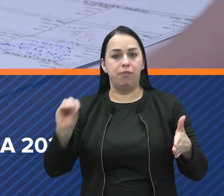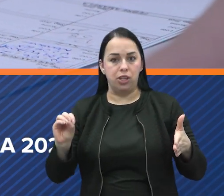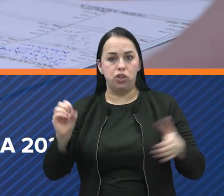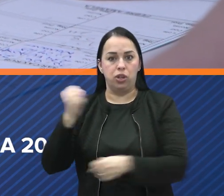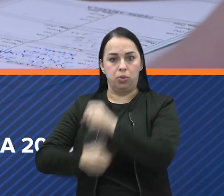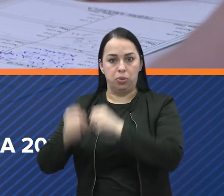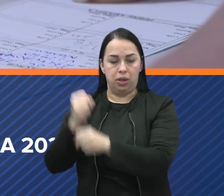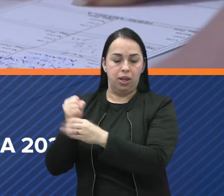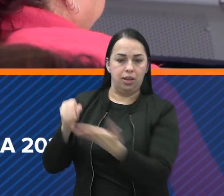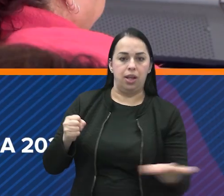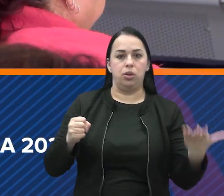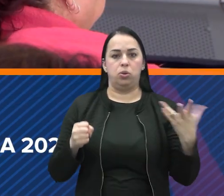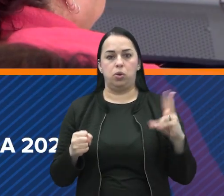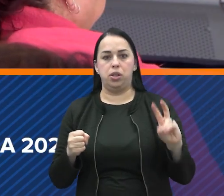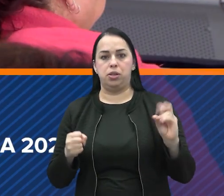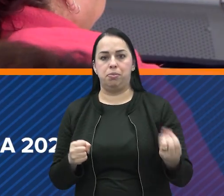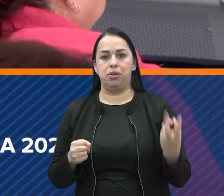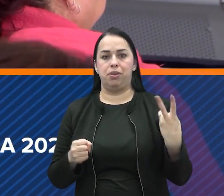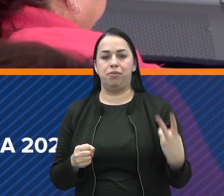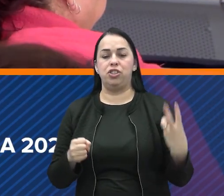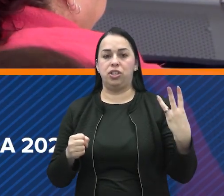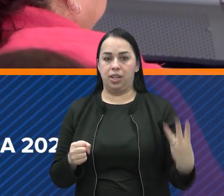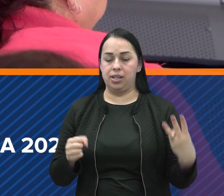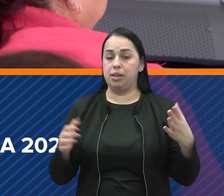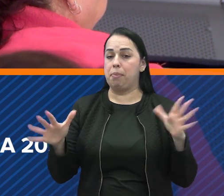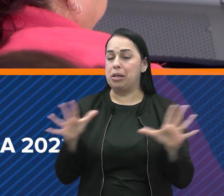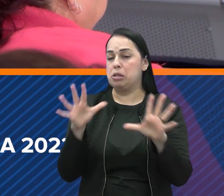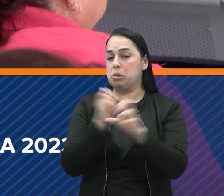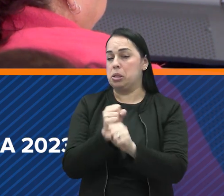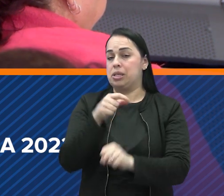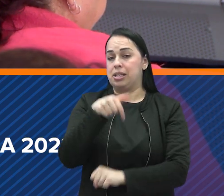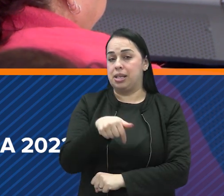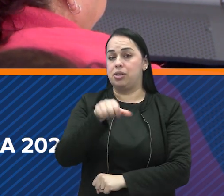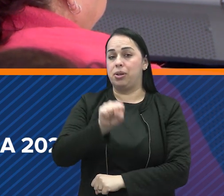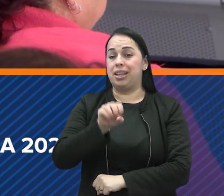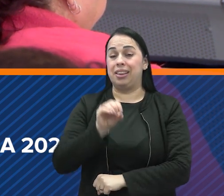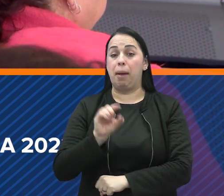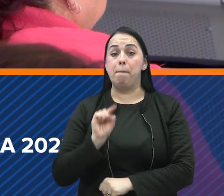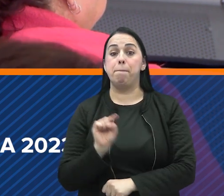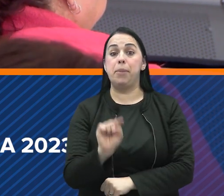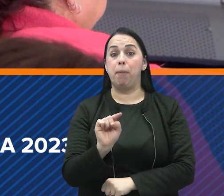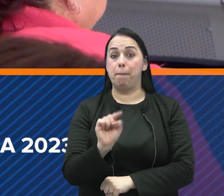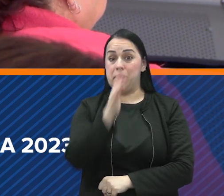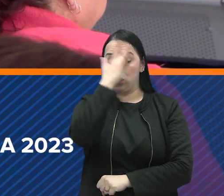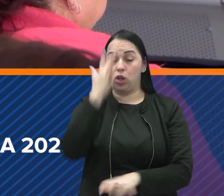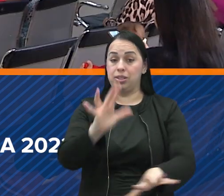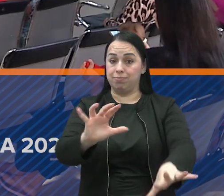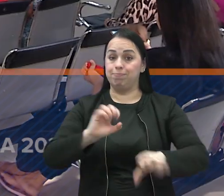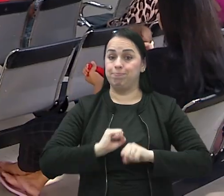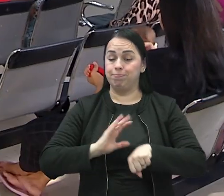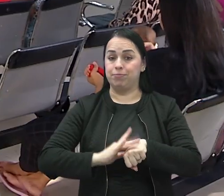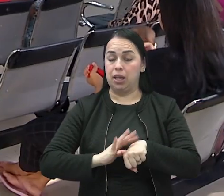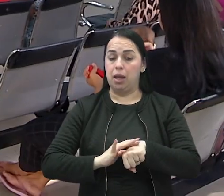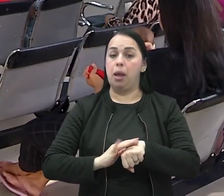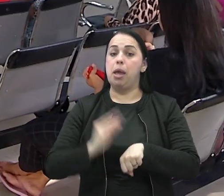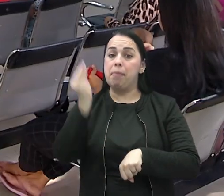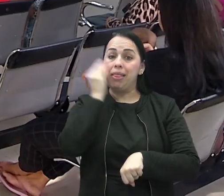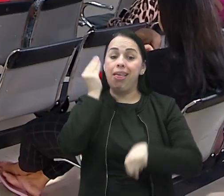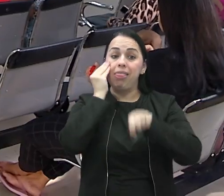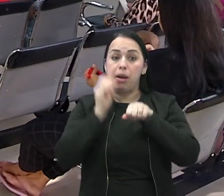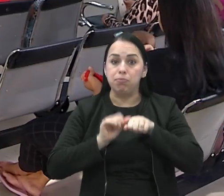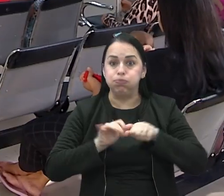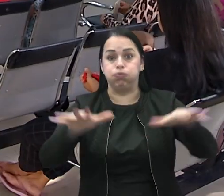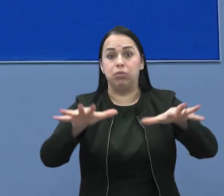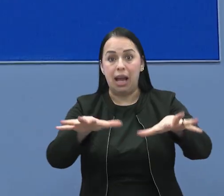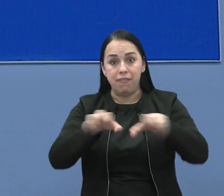e 2023 foram notificados mais de 780 mil casos confirmados da doença no Brasil. Para conter o avanço no